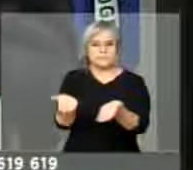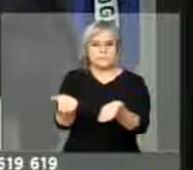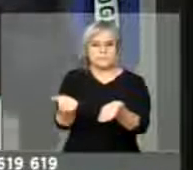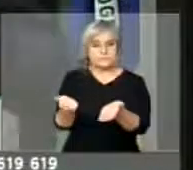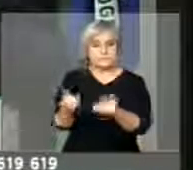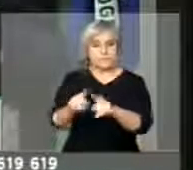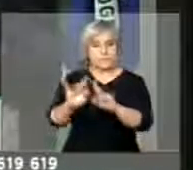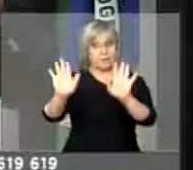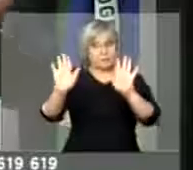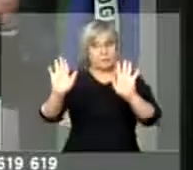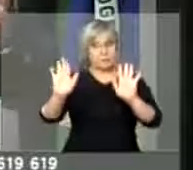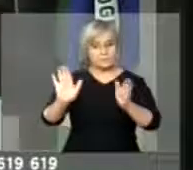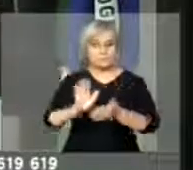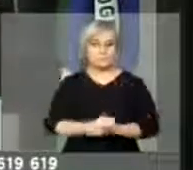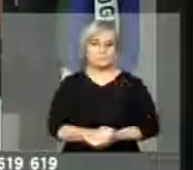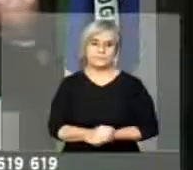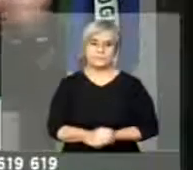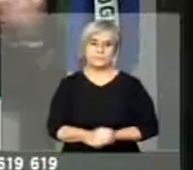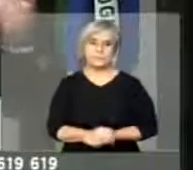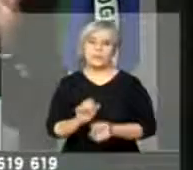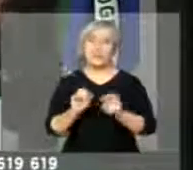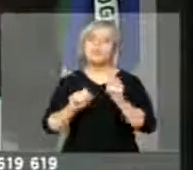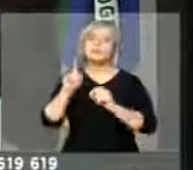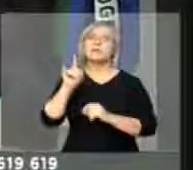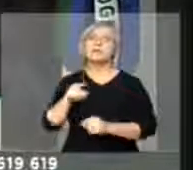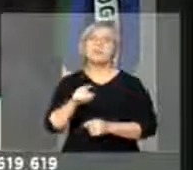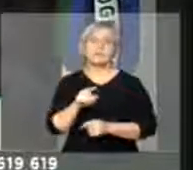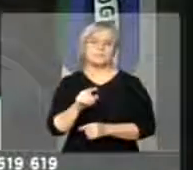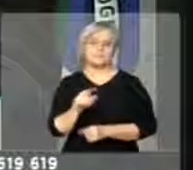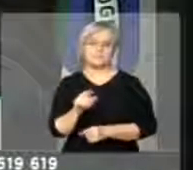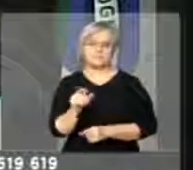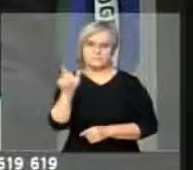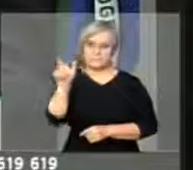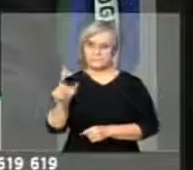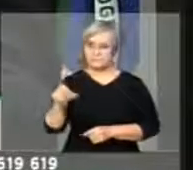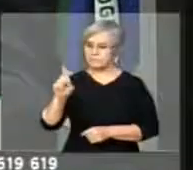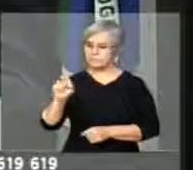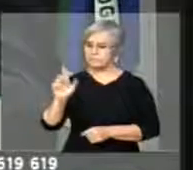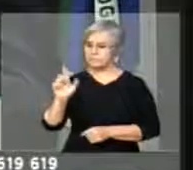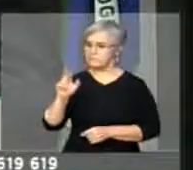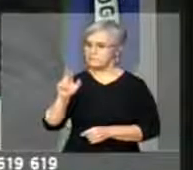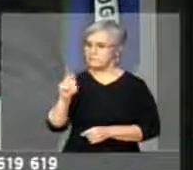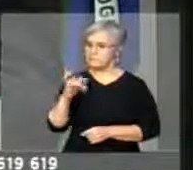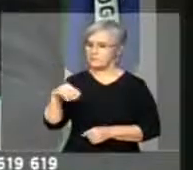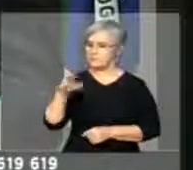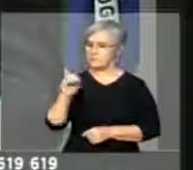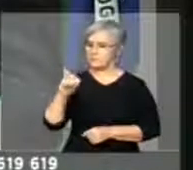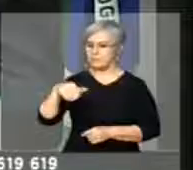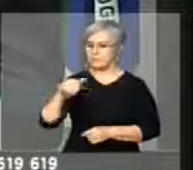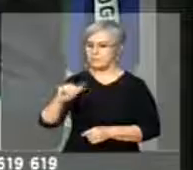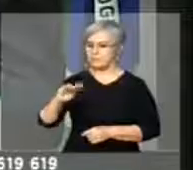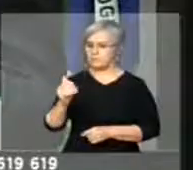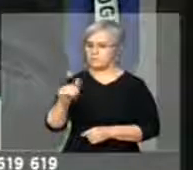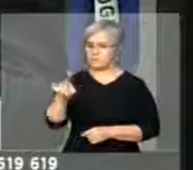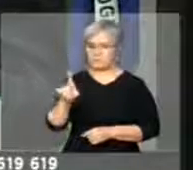Mas vamos analisar um pouco aqui quem é o senhor Sérgio Machado. Quebrou o pai.